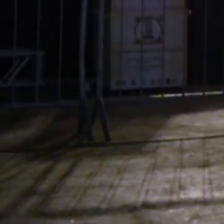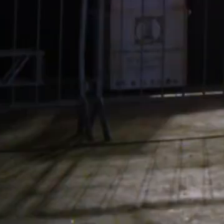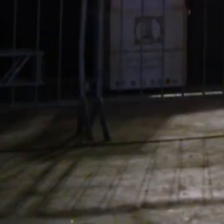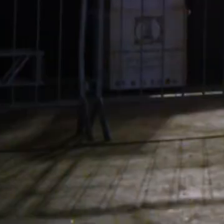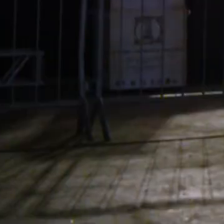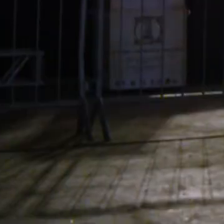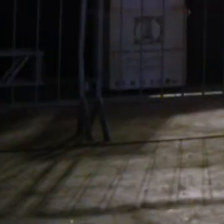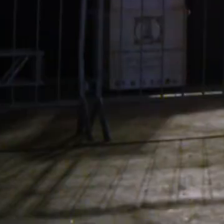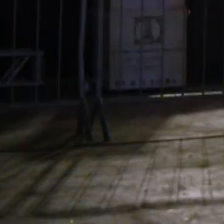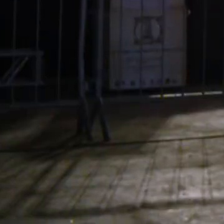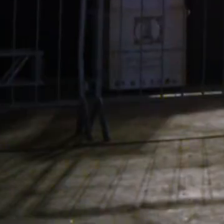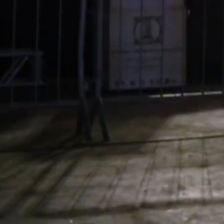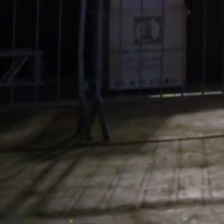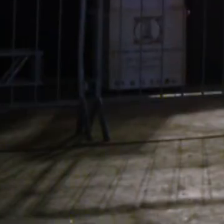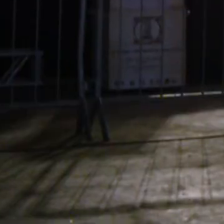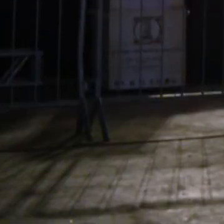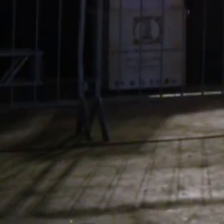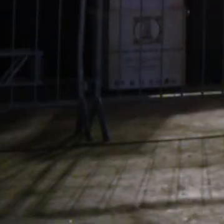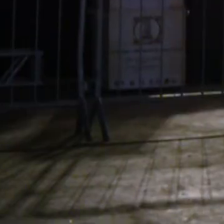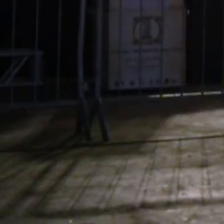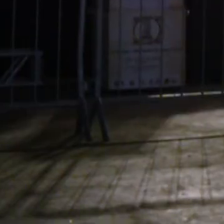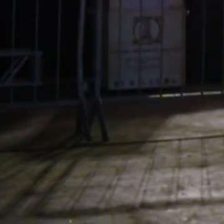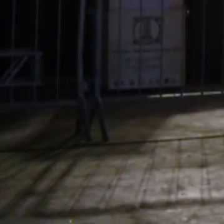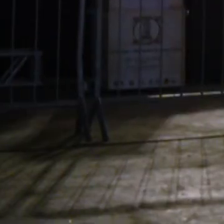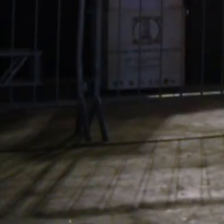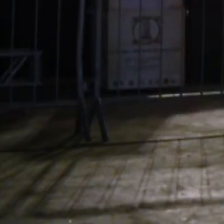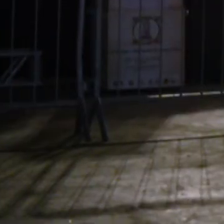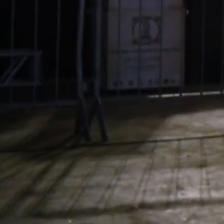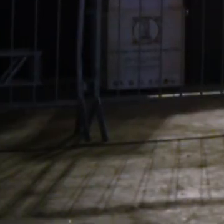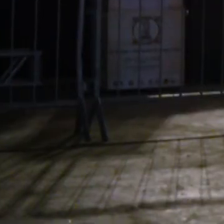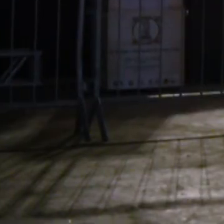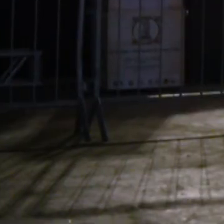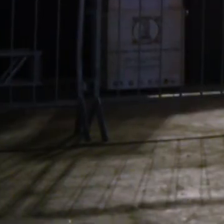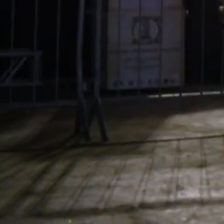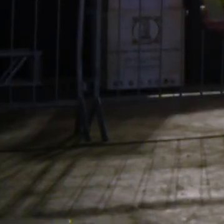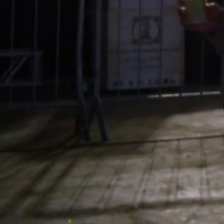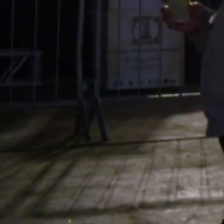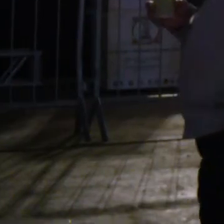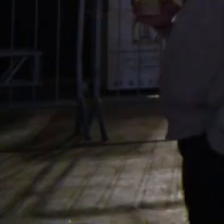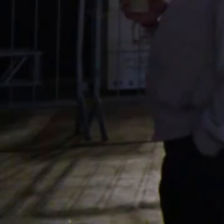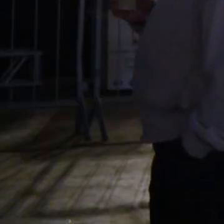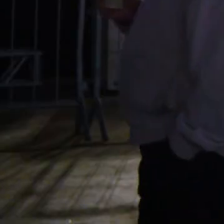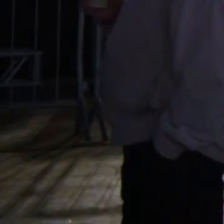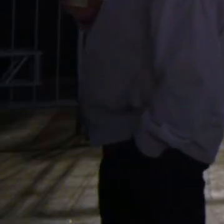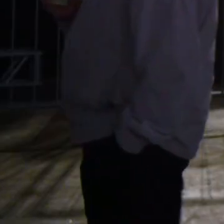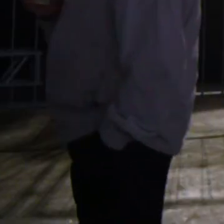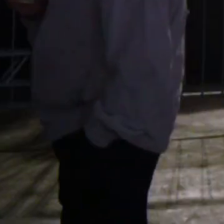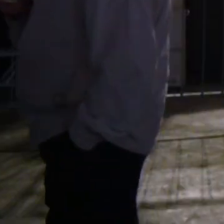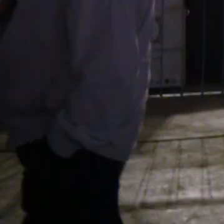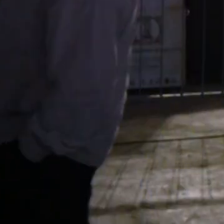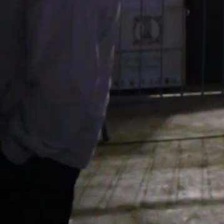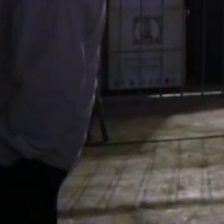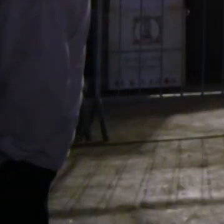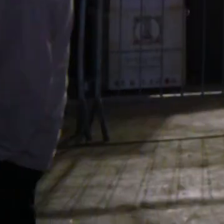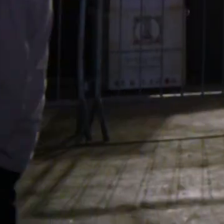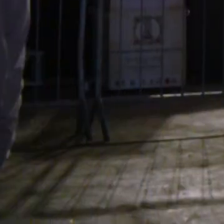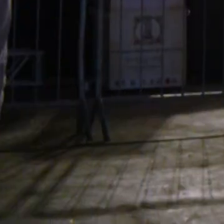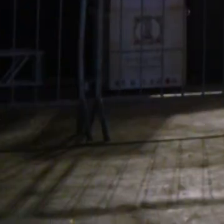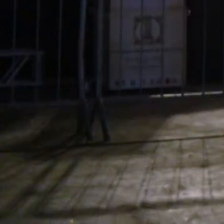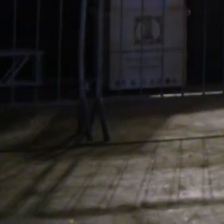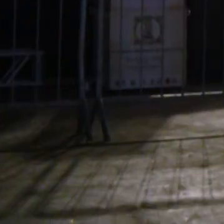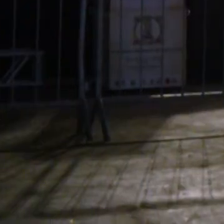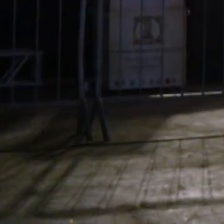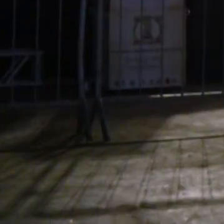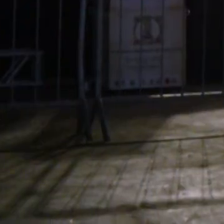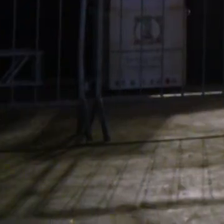Olá! A partir de agora, você acompanha pela TV Câmara Caxias, direto dos pavilhões da Festa da Uva e